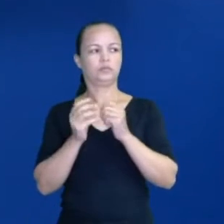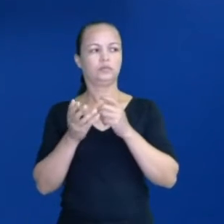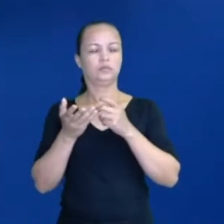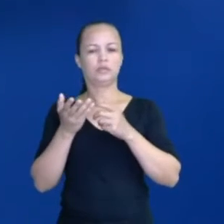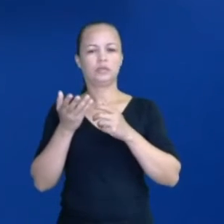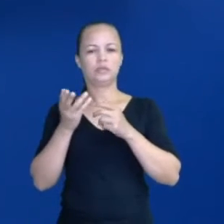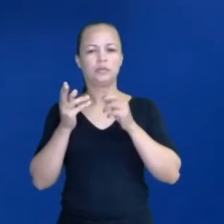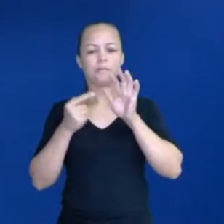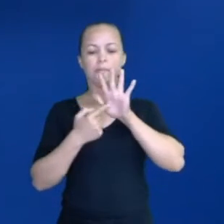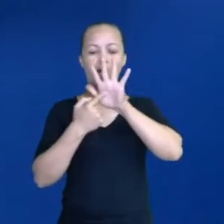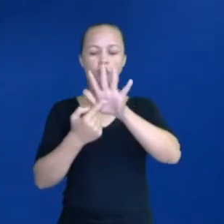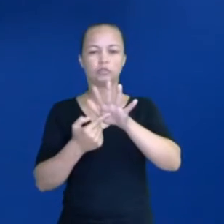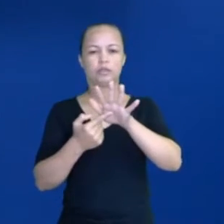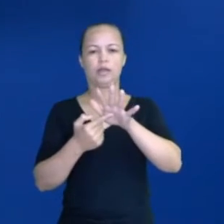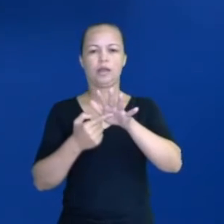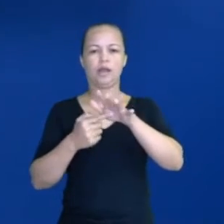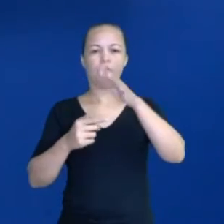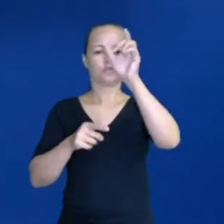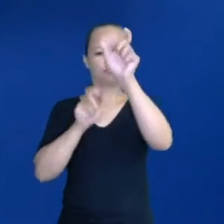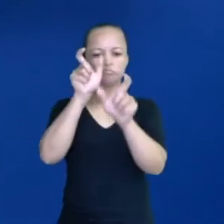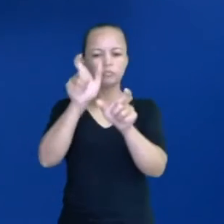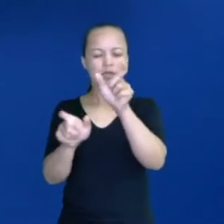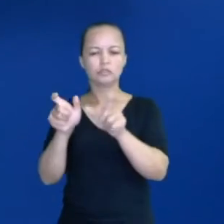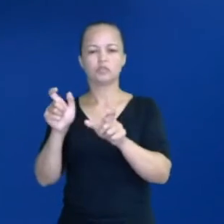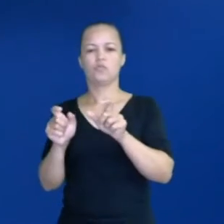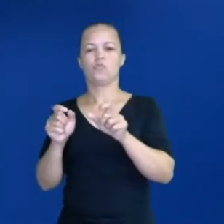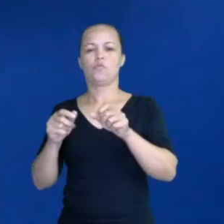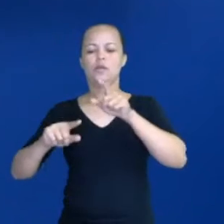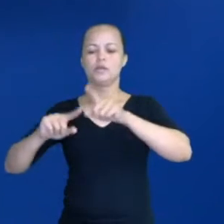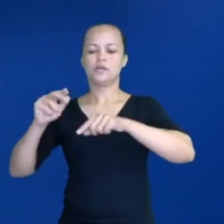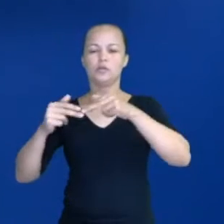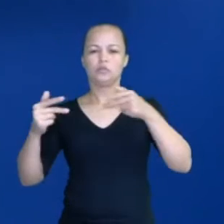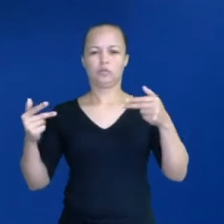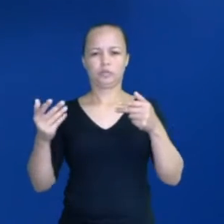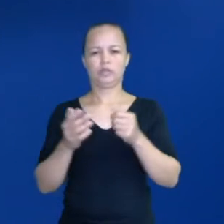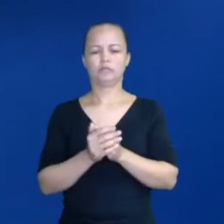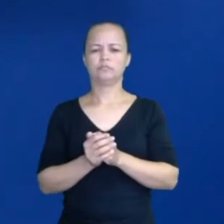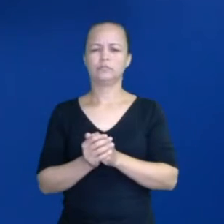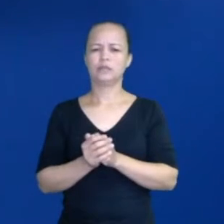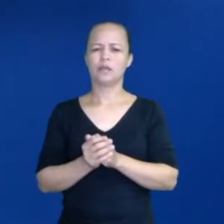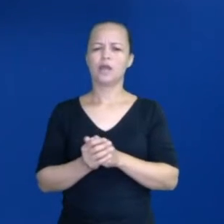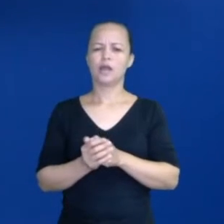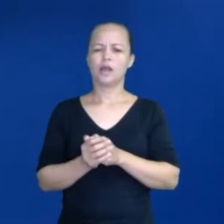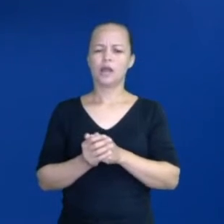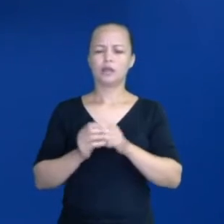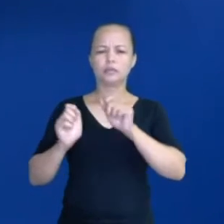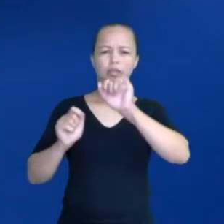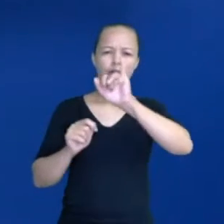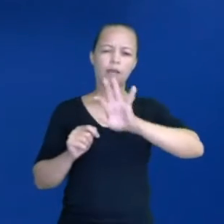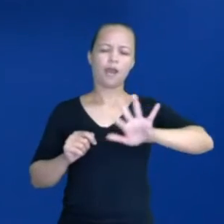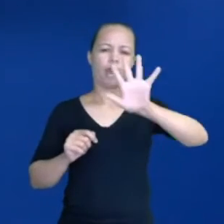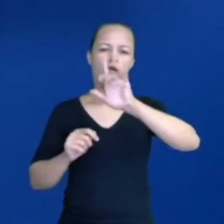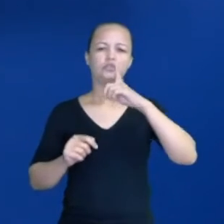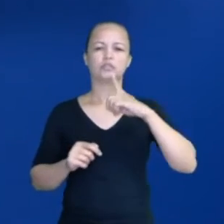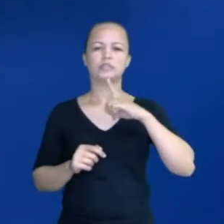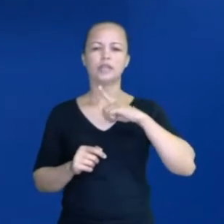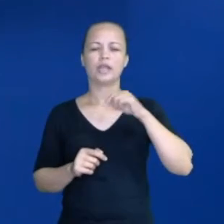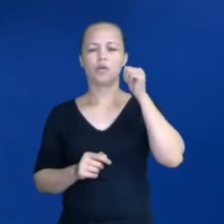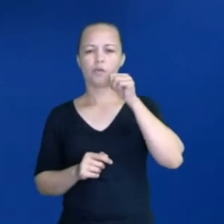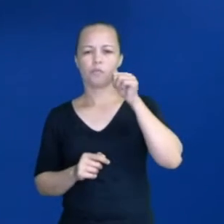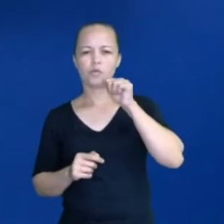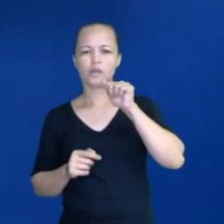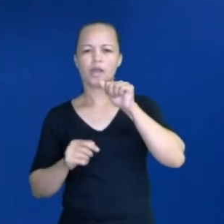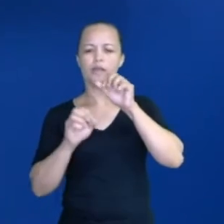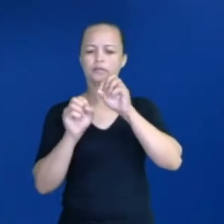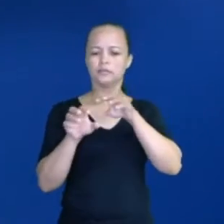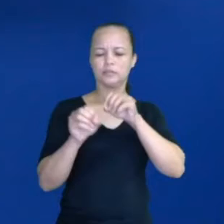e objetos? Nessa cena aí tem uma mulher dando aula a adolescentes, certo? A